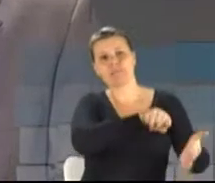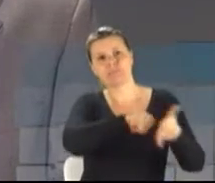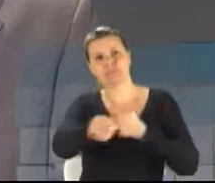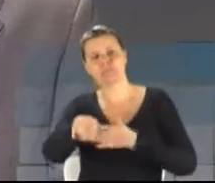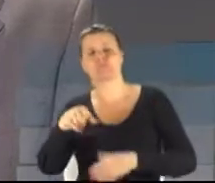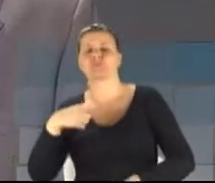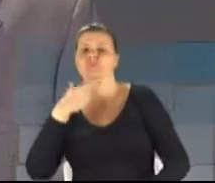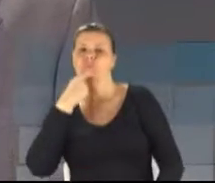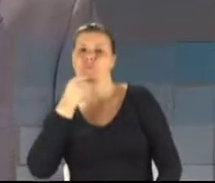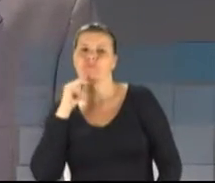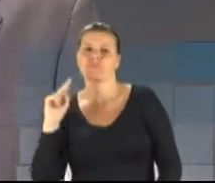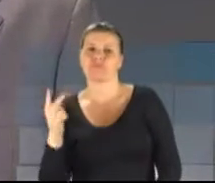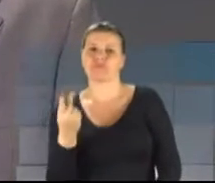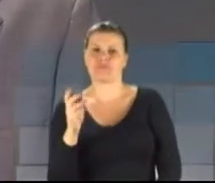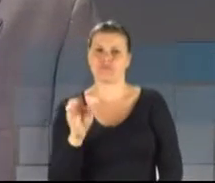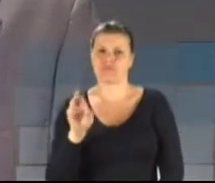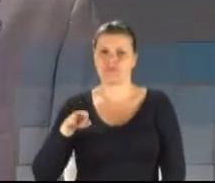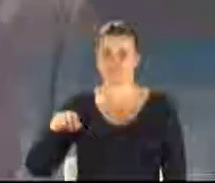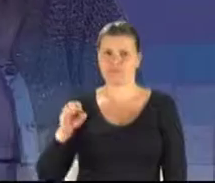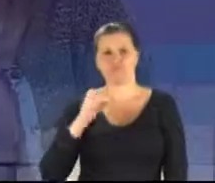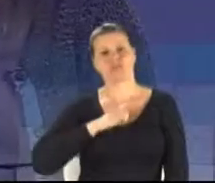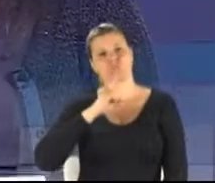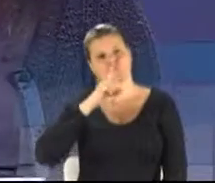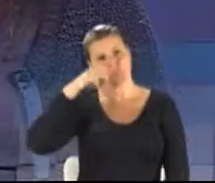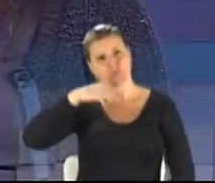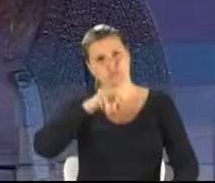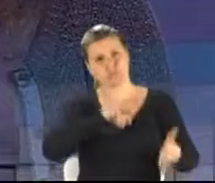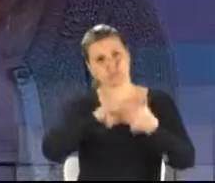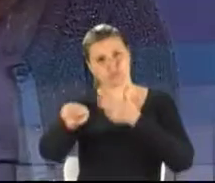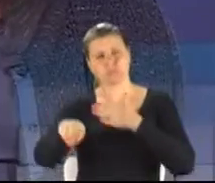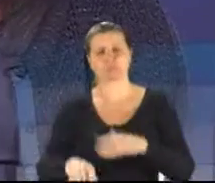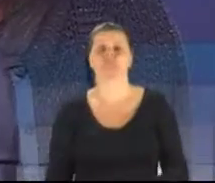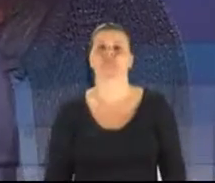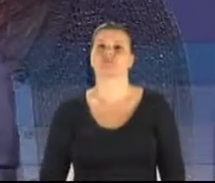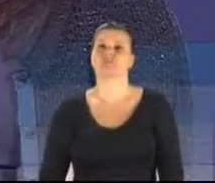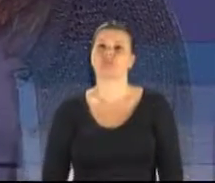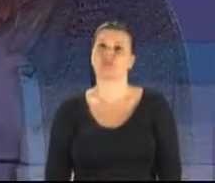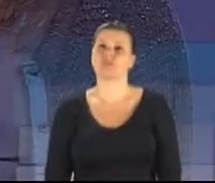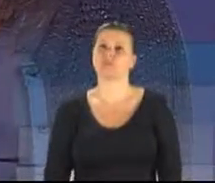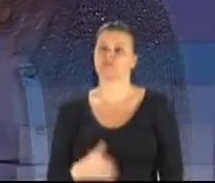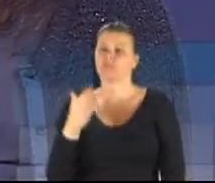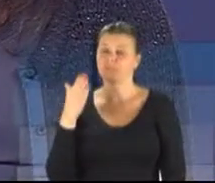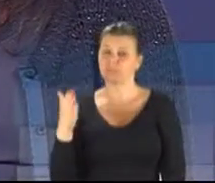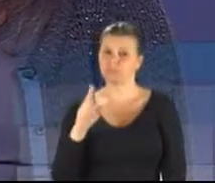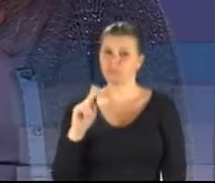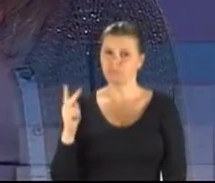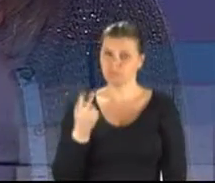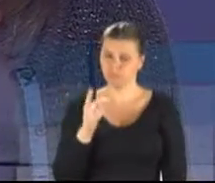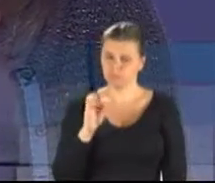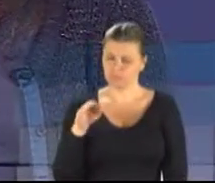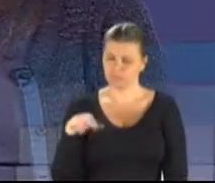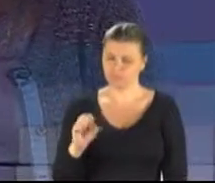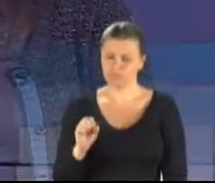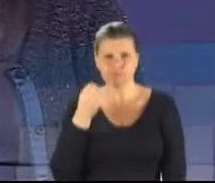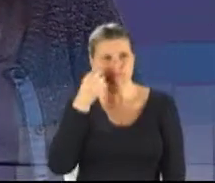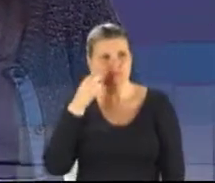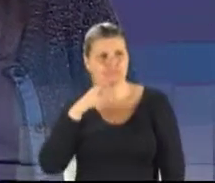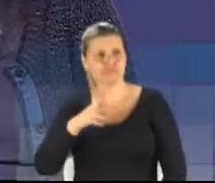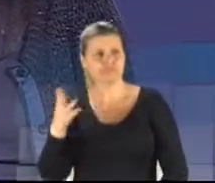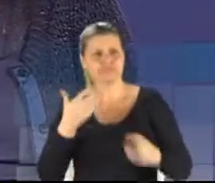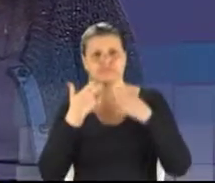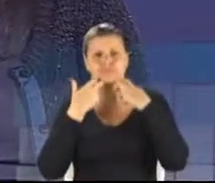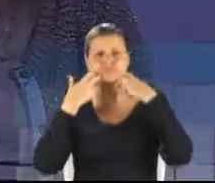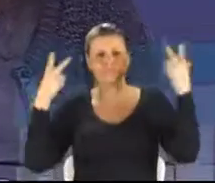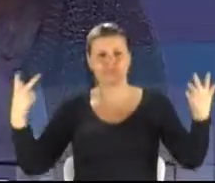Hermes Souza um minuto para pergunta Hermes a gente viu agora o escândalo da Petrobras